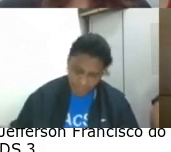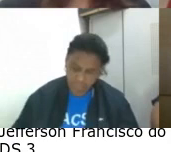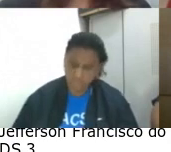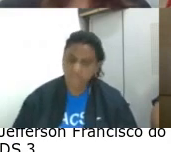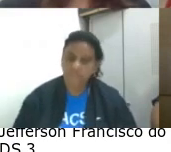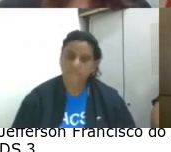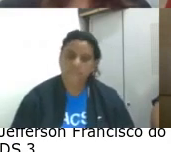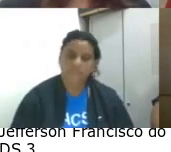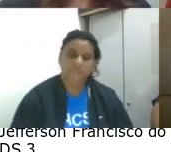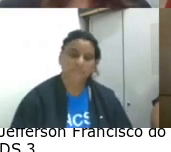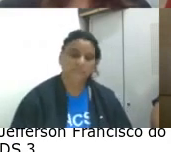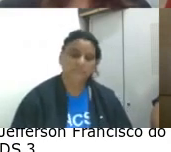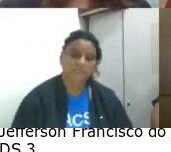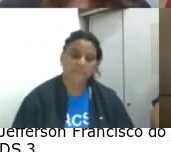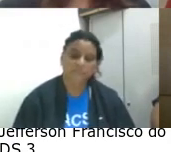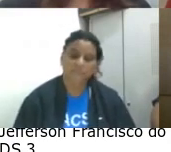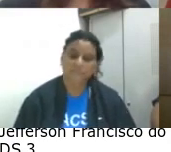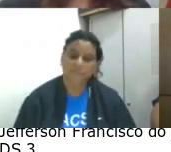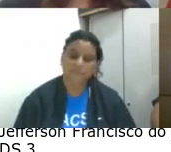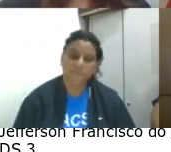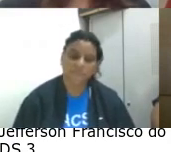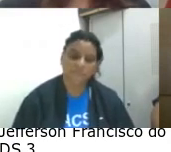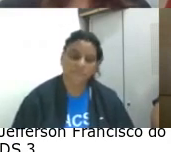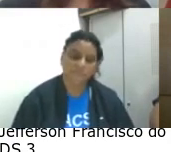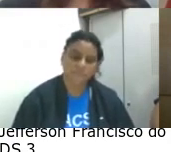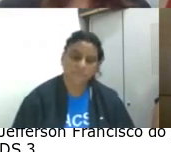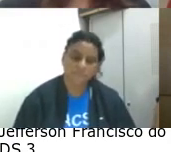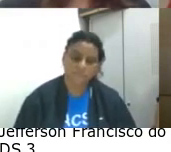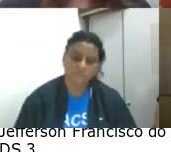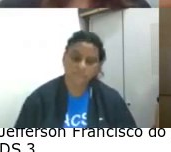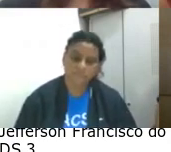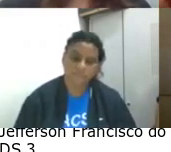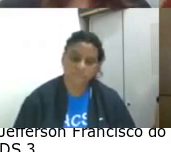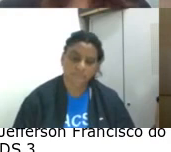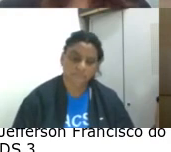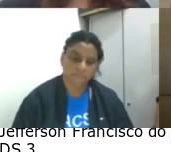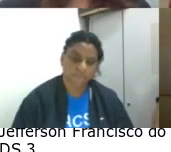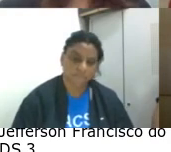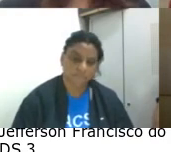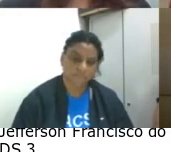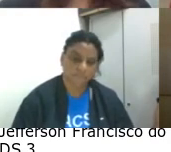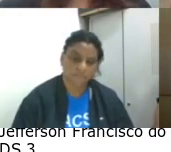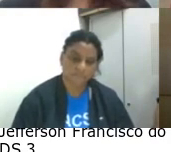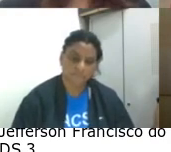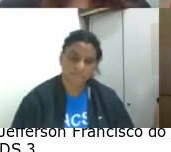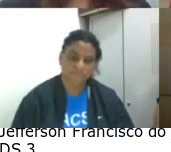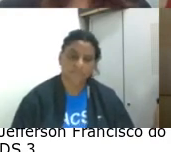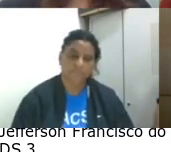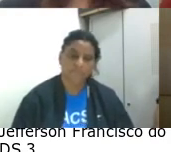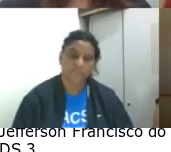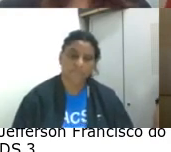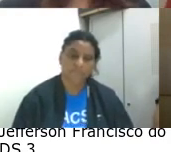tratamento e do que é a doença a orientação vai para além desse usuário